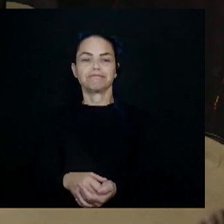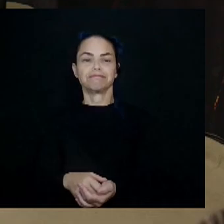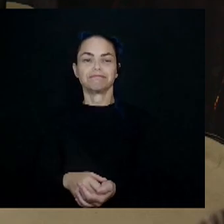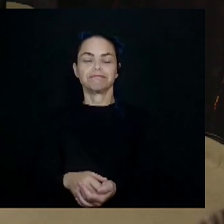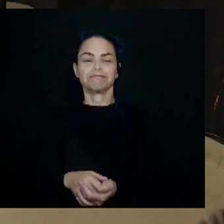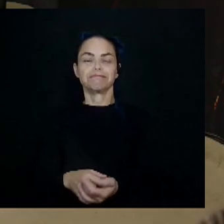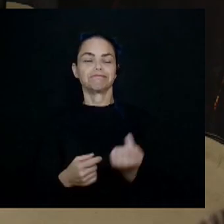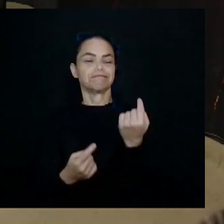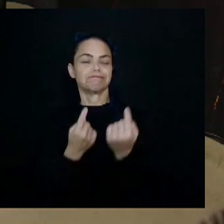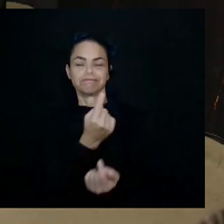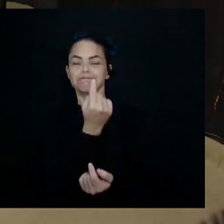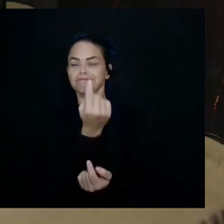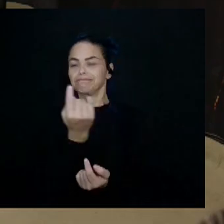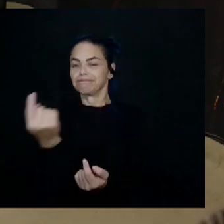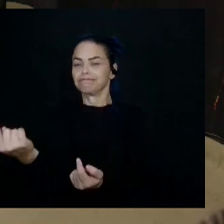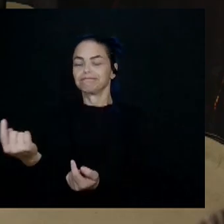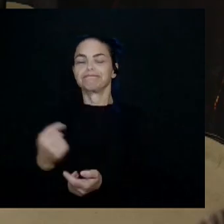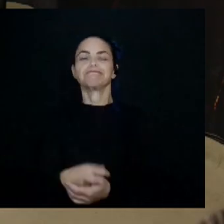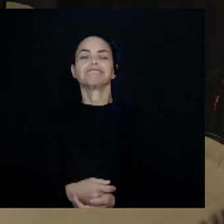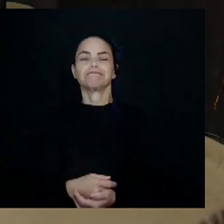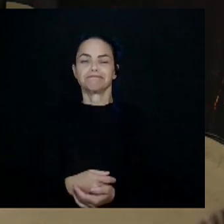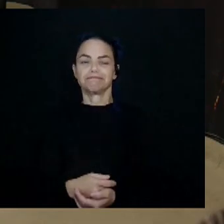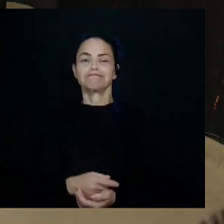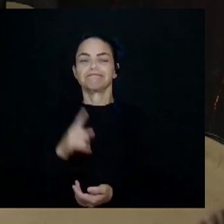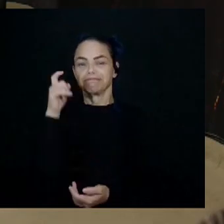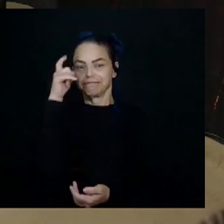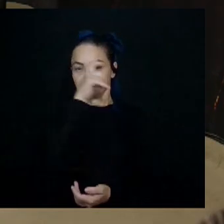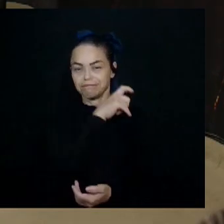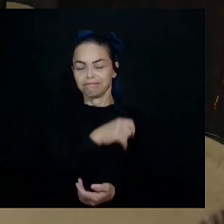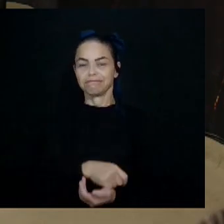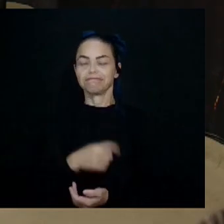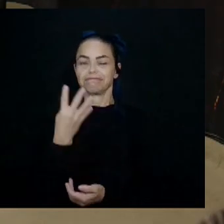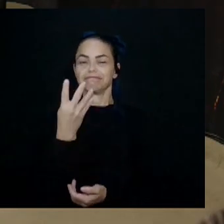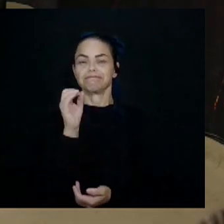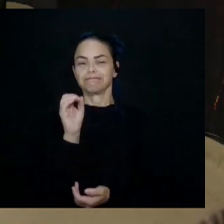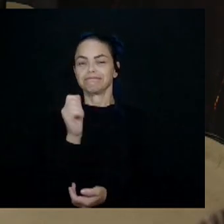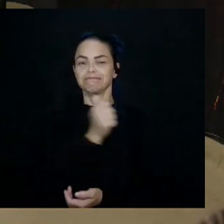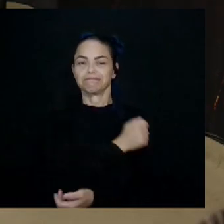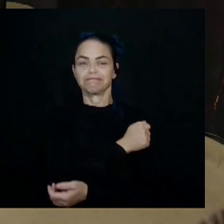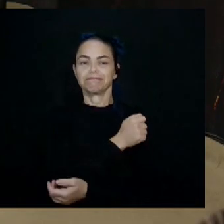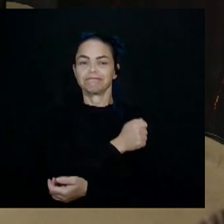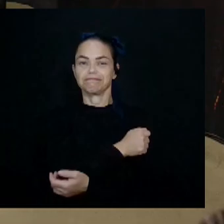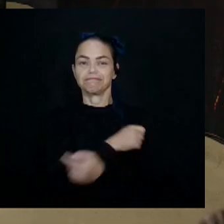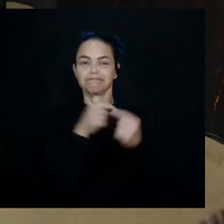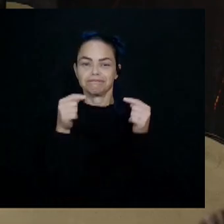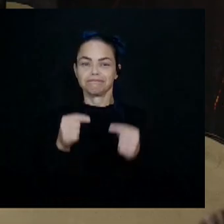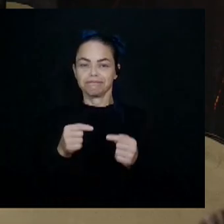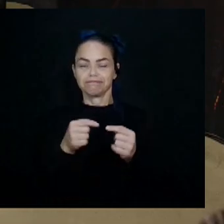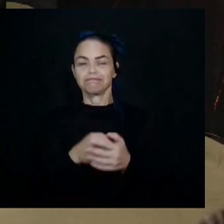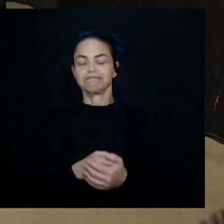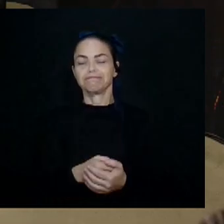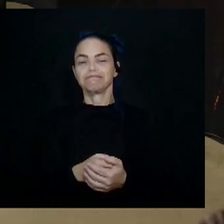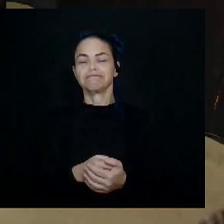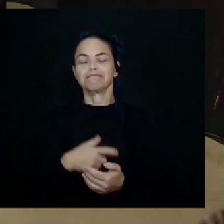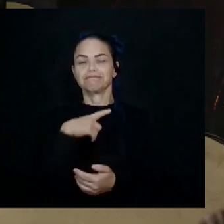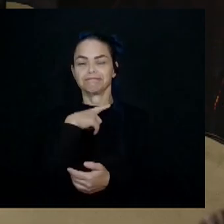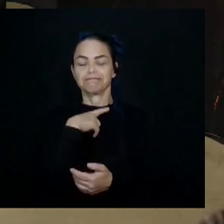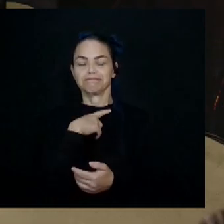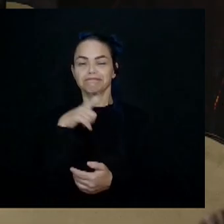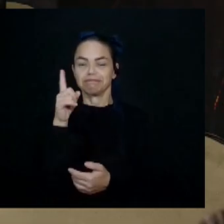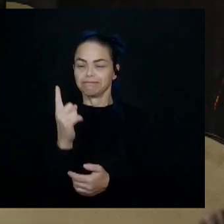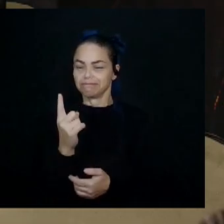cada caso Nossa, pode ser você algo imagina um uma sala pouco com 40 alunos? Uma sala com 30 desafiador. Numa alunos? sala, às vezes, você tem uma criança que não